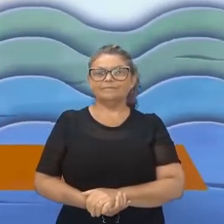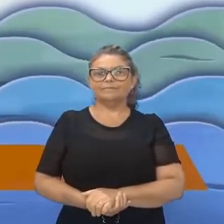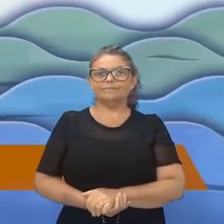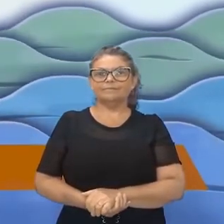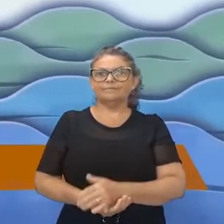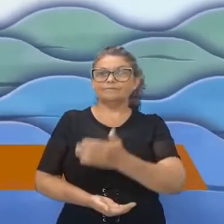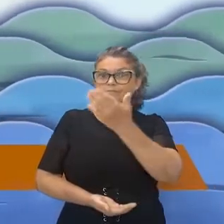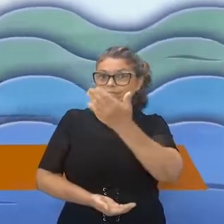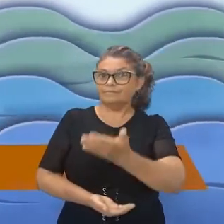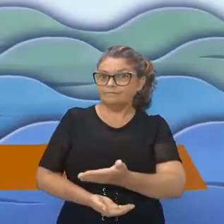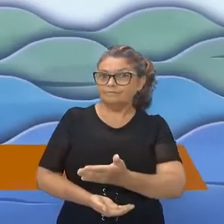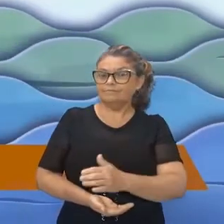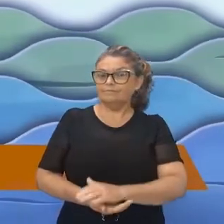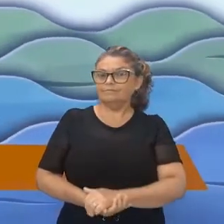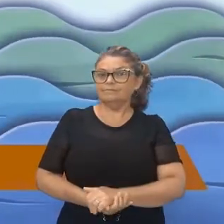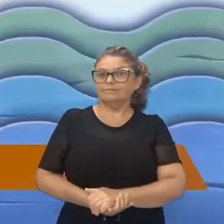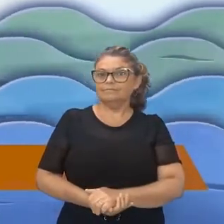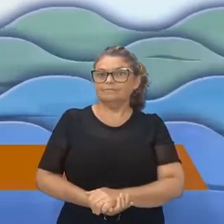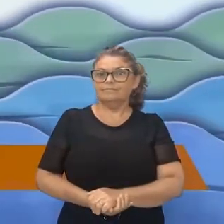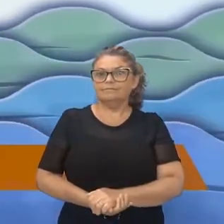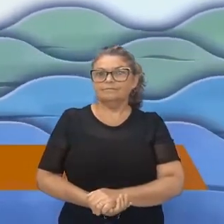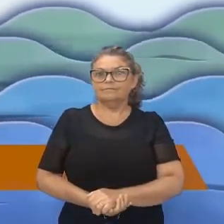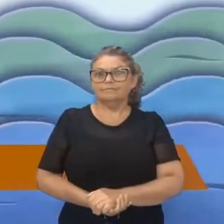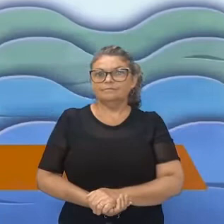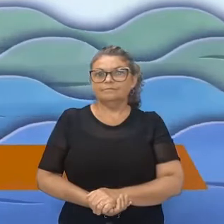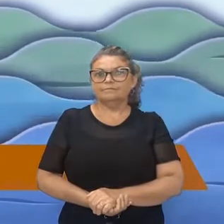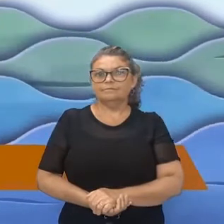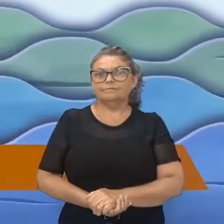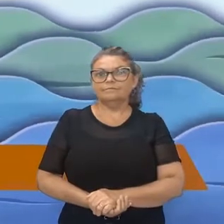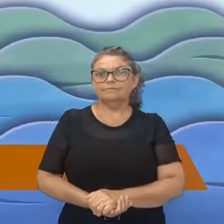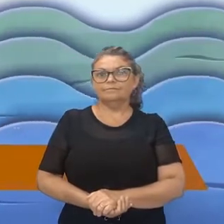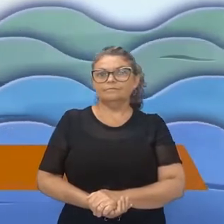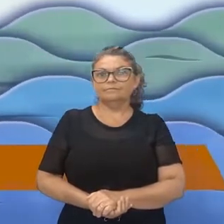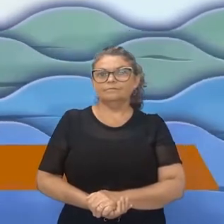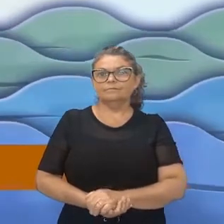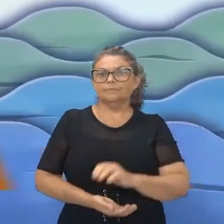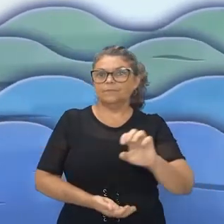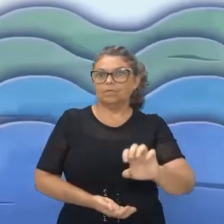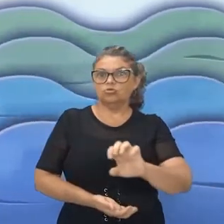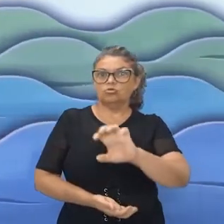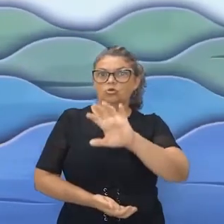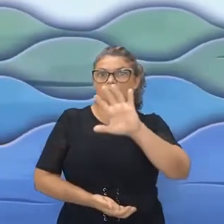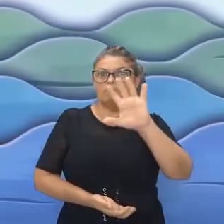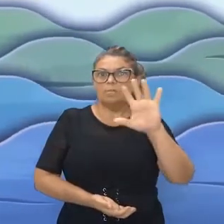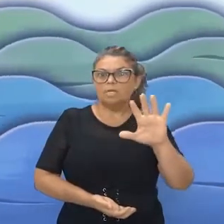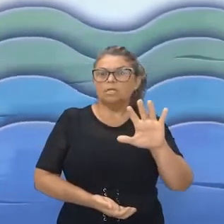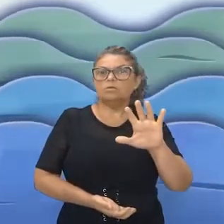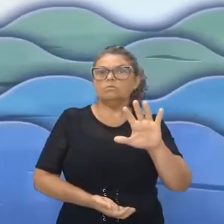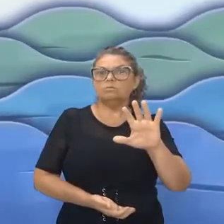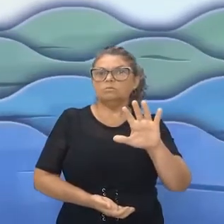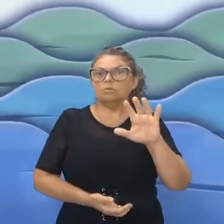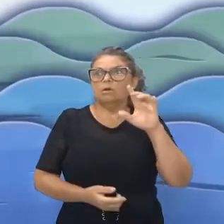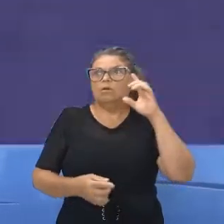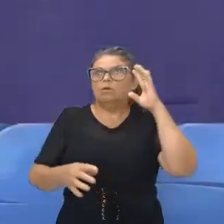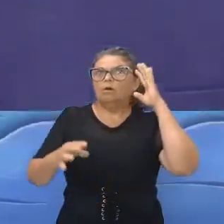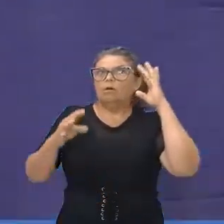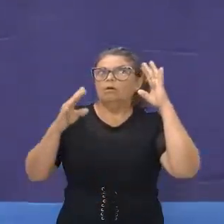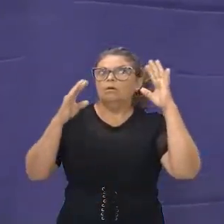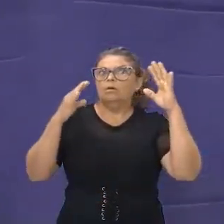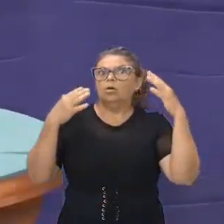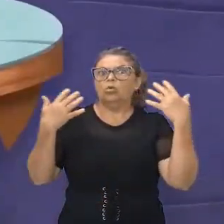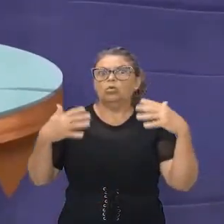Para velejar em alto mar, os europeus enfrentaram perigos reais e imaginários.